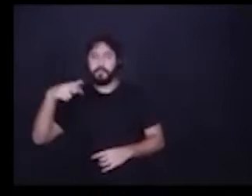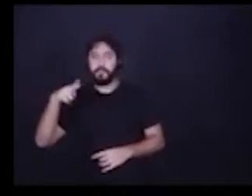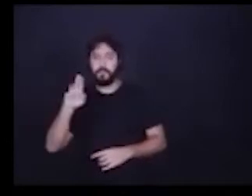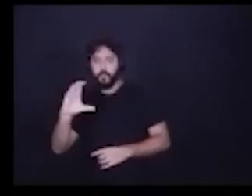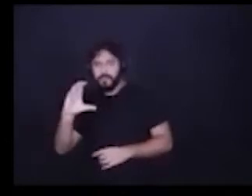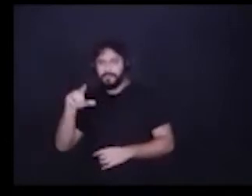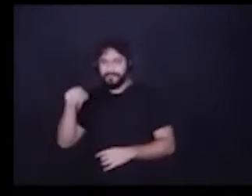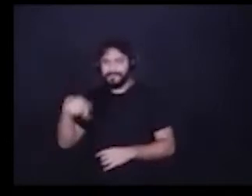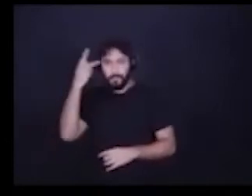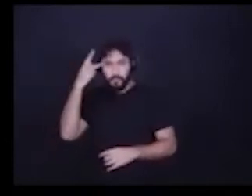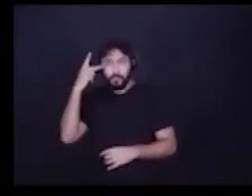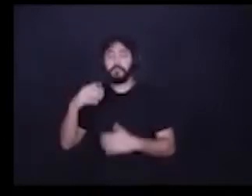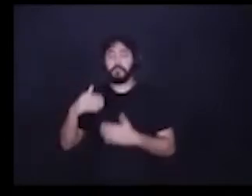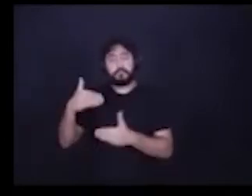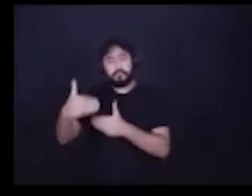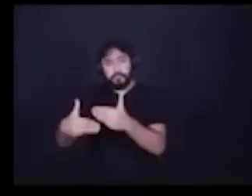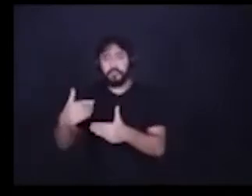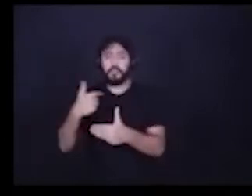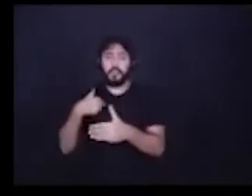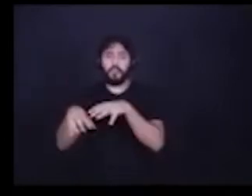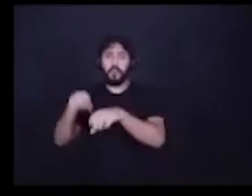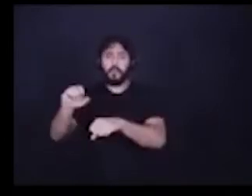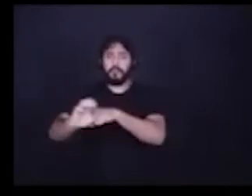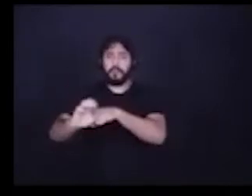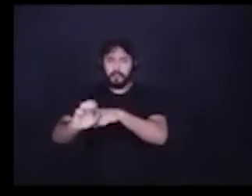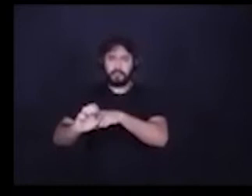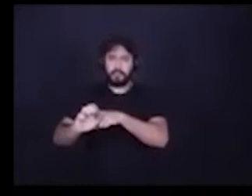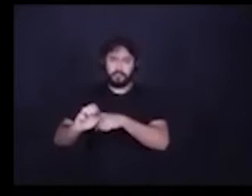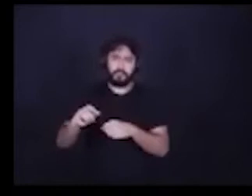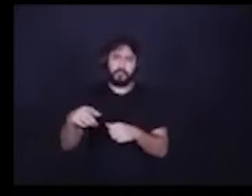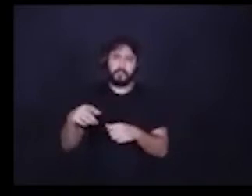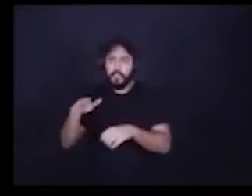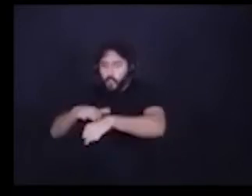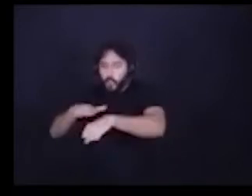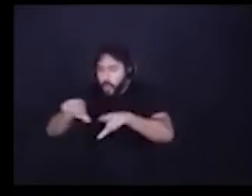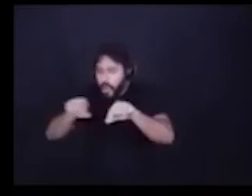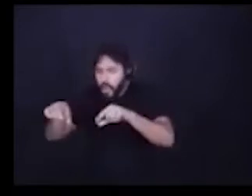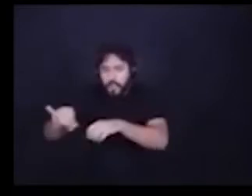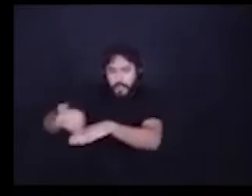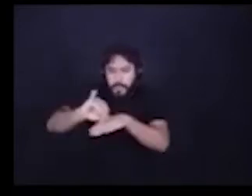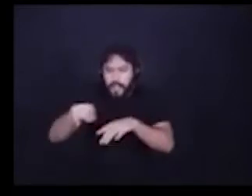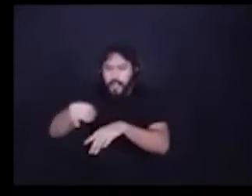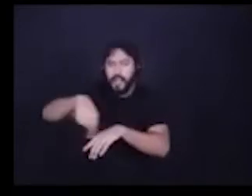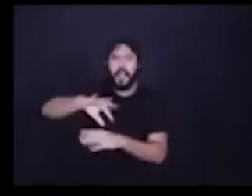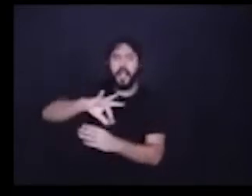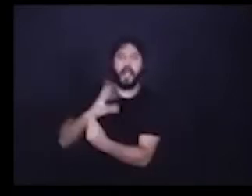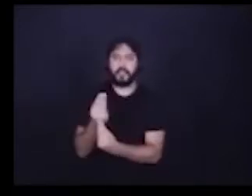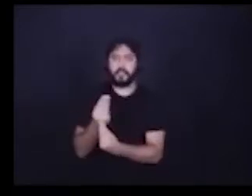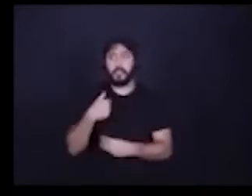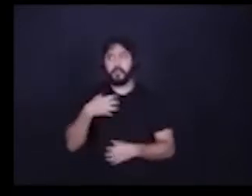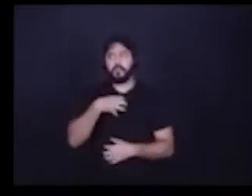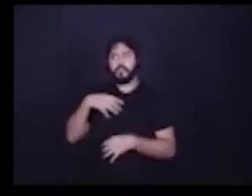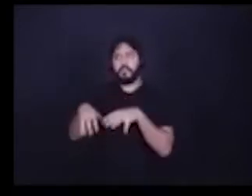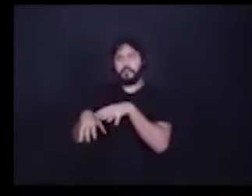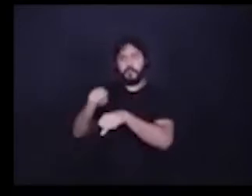uma especialização em crítica e curadoria de arte. E eu sinto que, de alguma maneira, essas duas formações foram